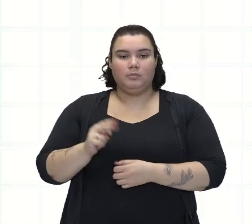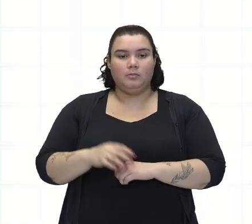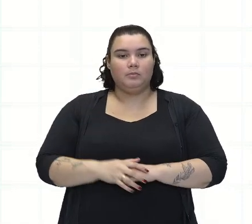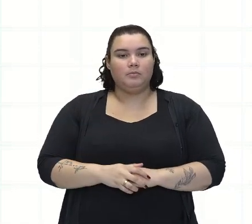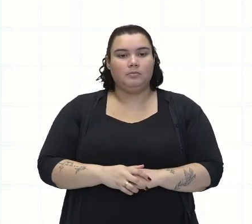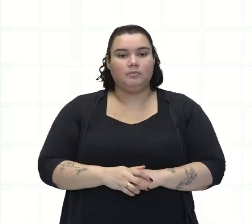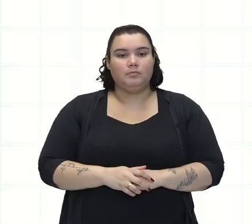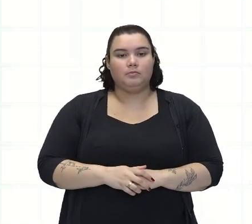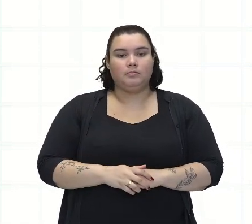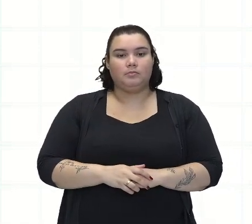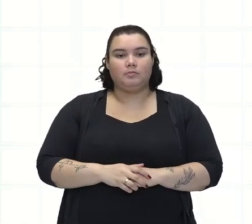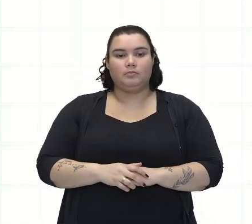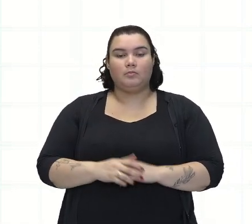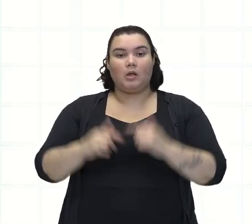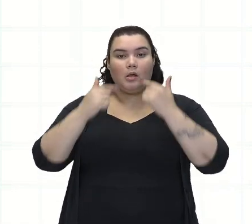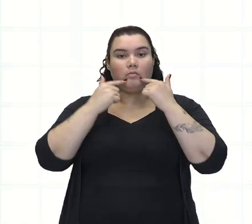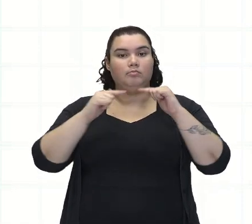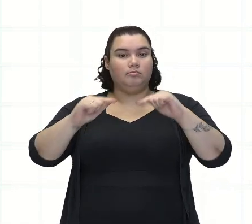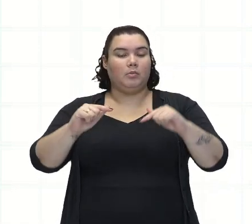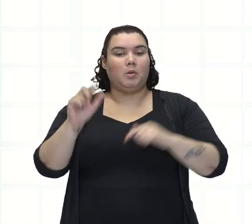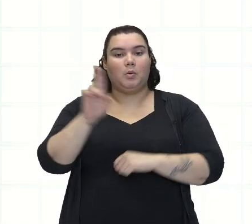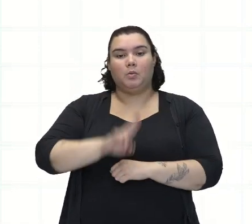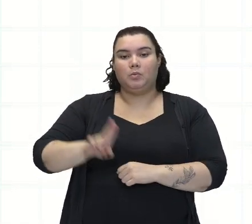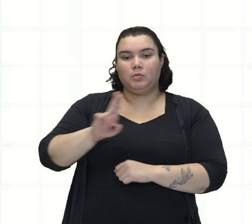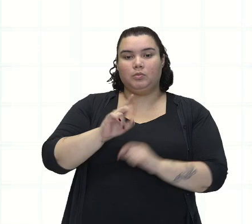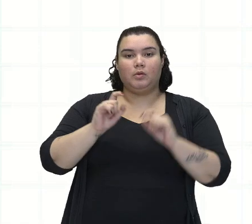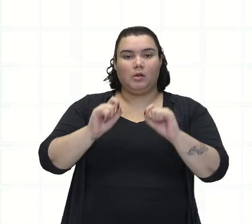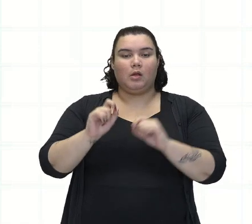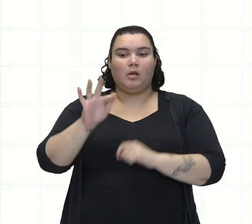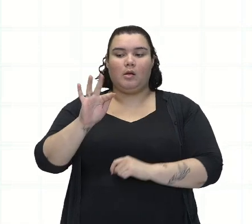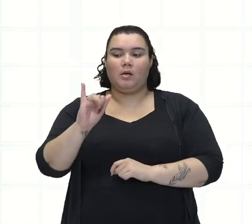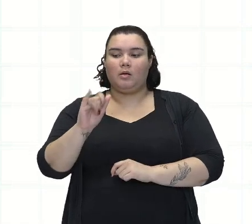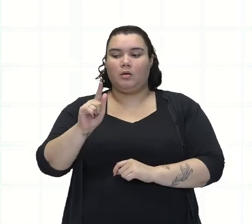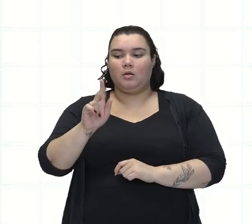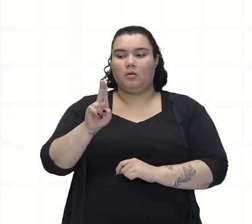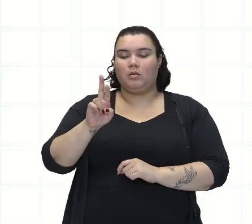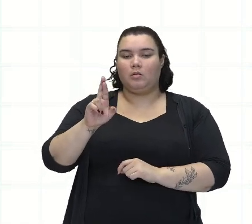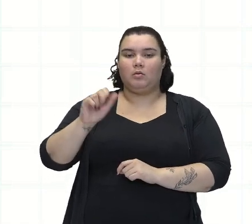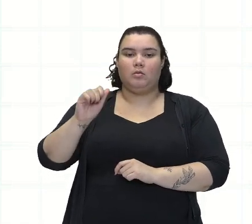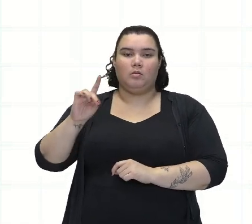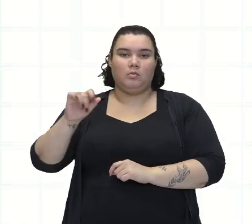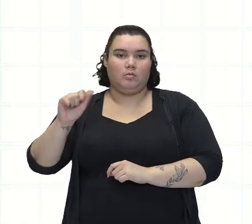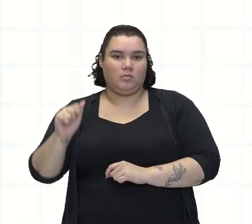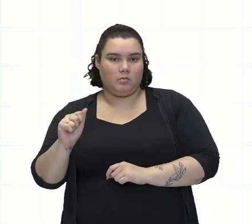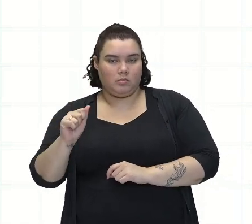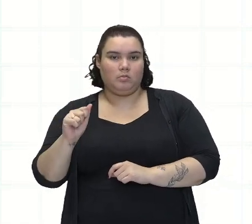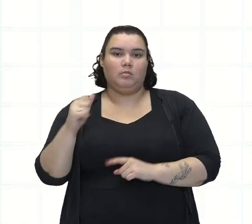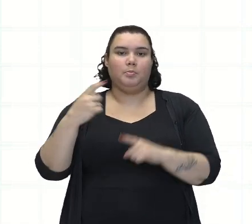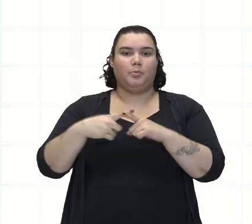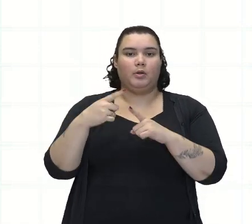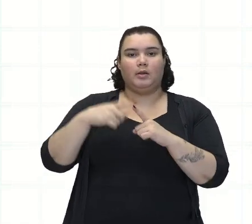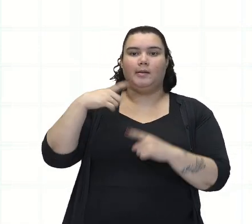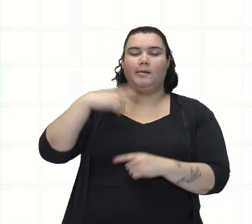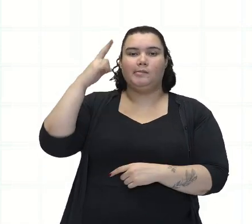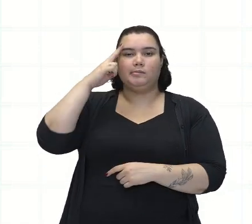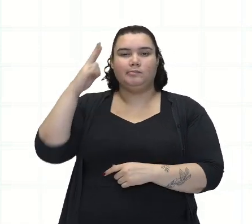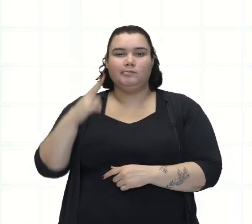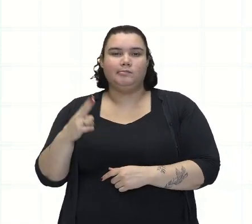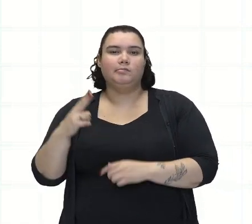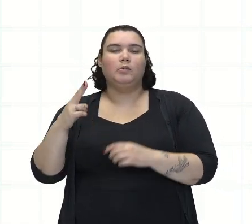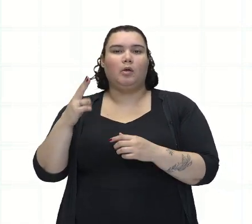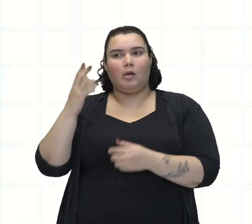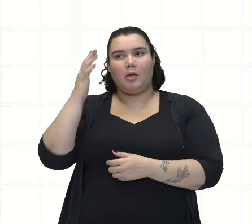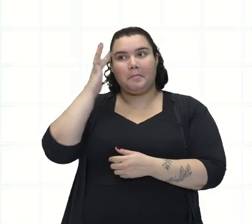conto. A linguagem, ela foi figurada, porque todo enredo é um enredo